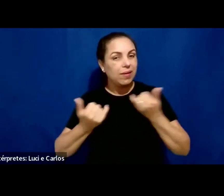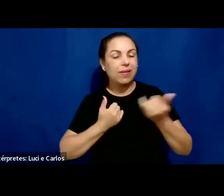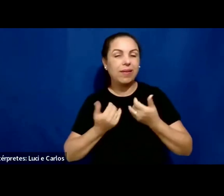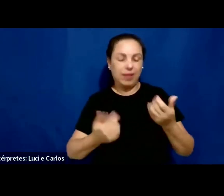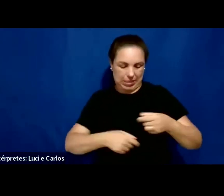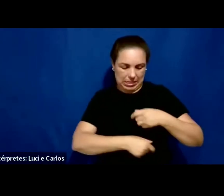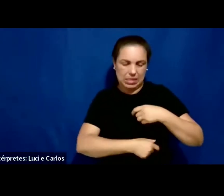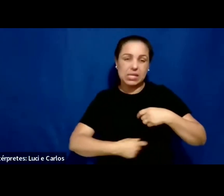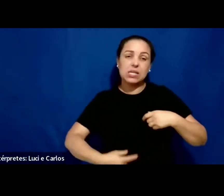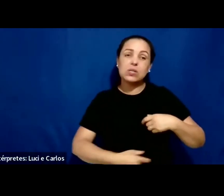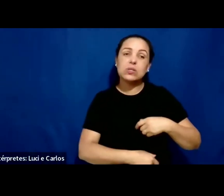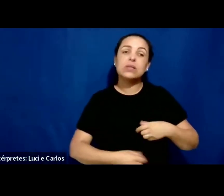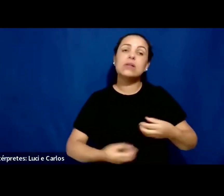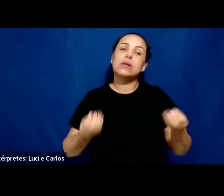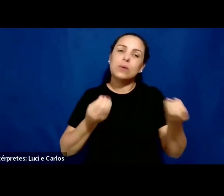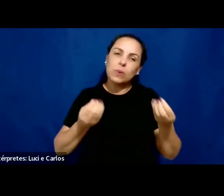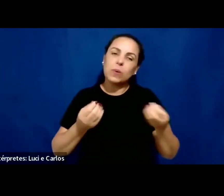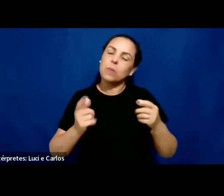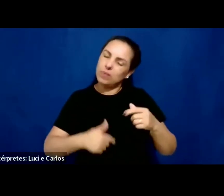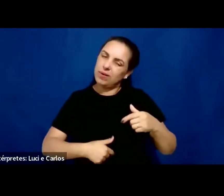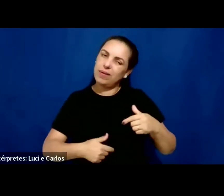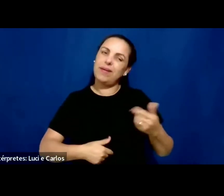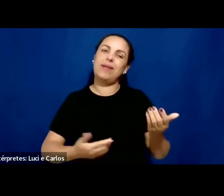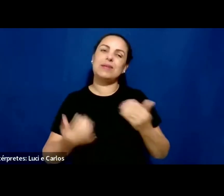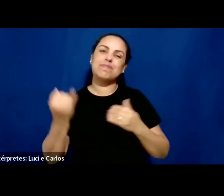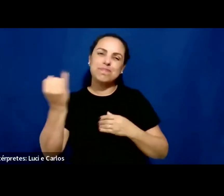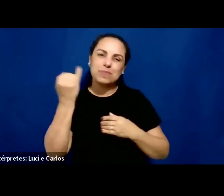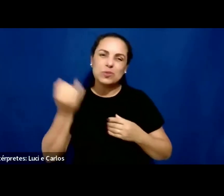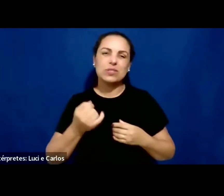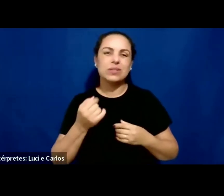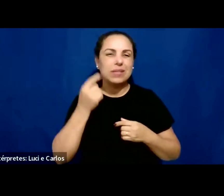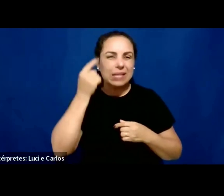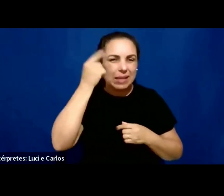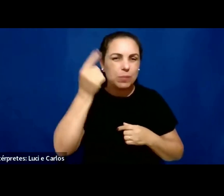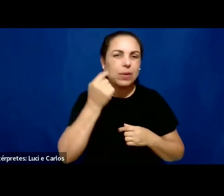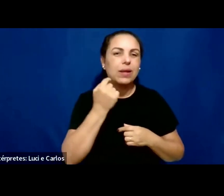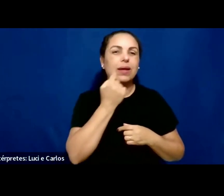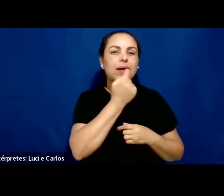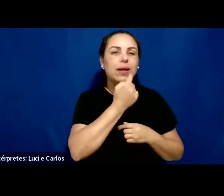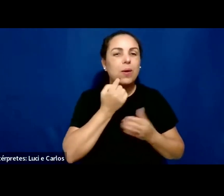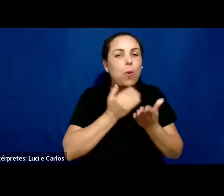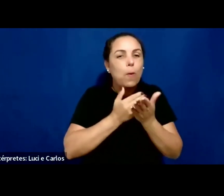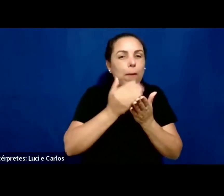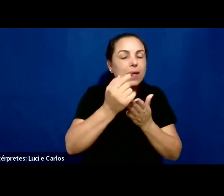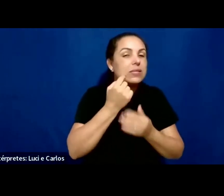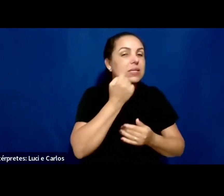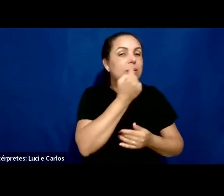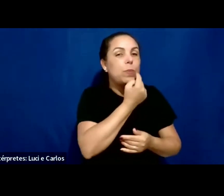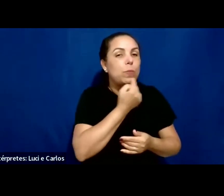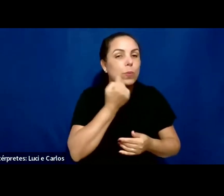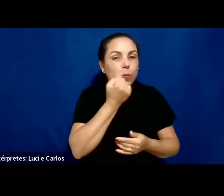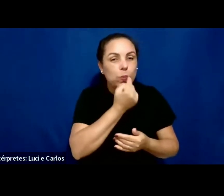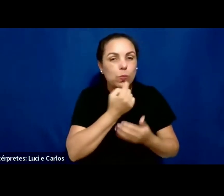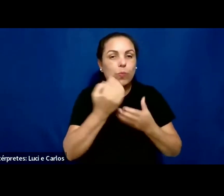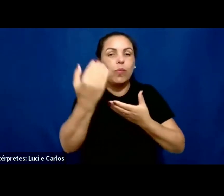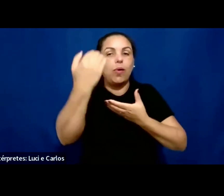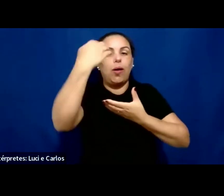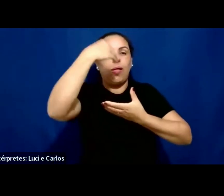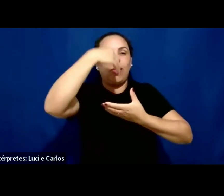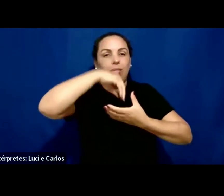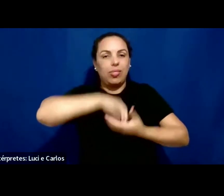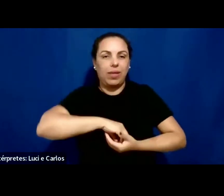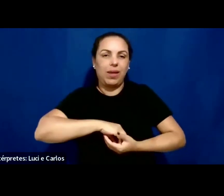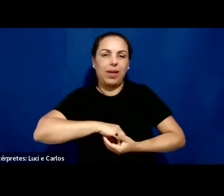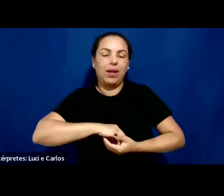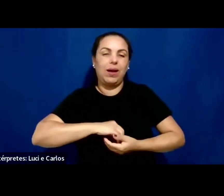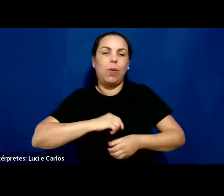longa? Cuide do seu intestino, da boca até a saída. Precisamos tratar. Tem gente que